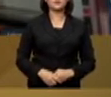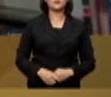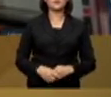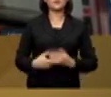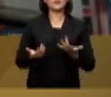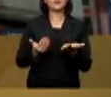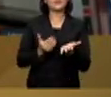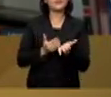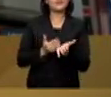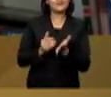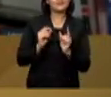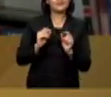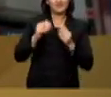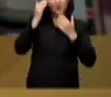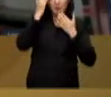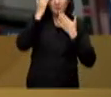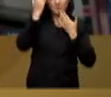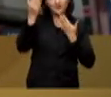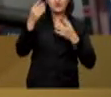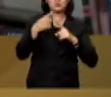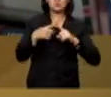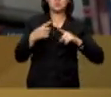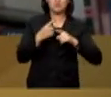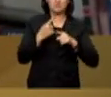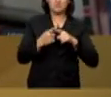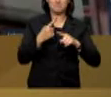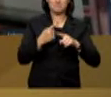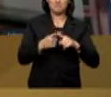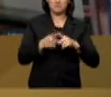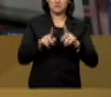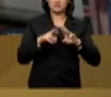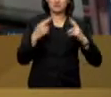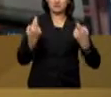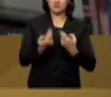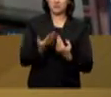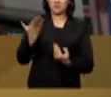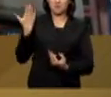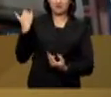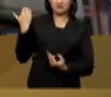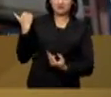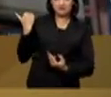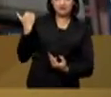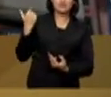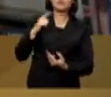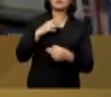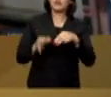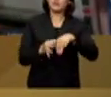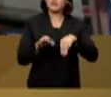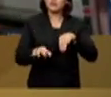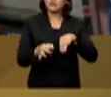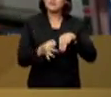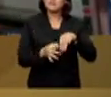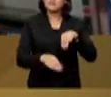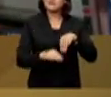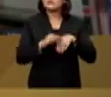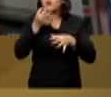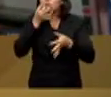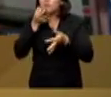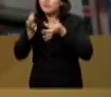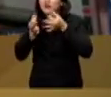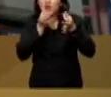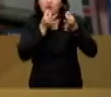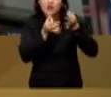eminentes colegas que, ao final da sessão passada, fizeram importantíssimas ponderações para que